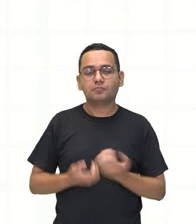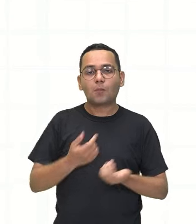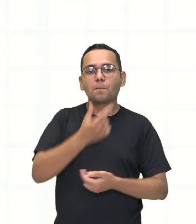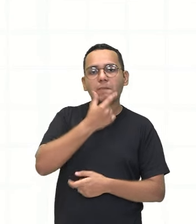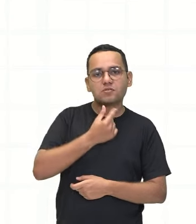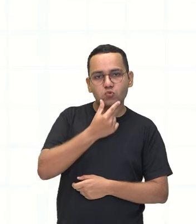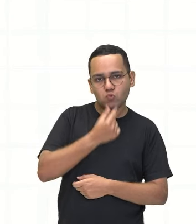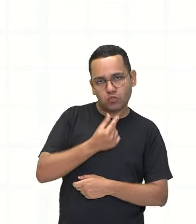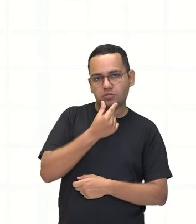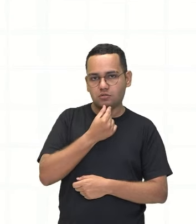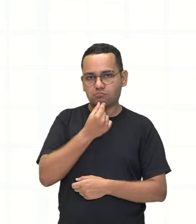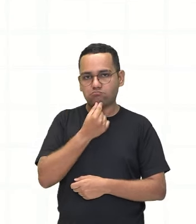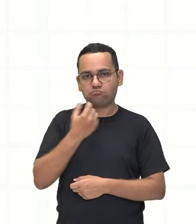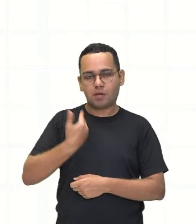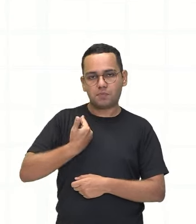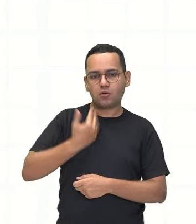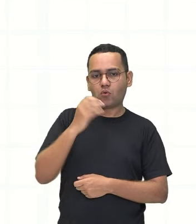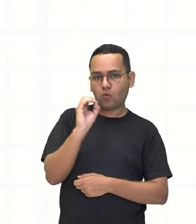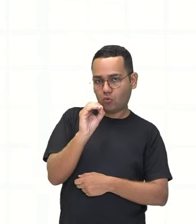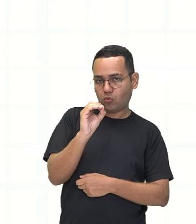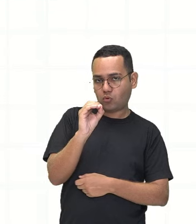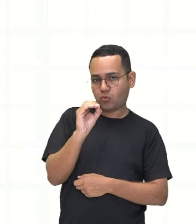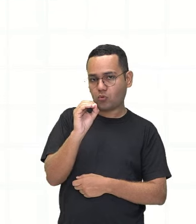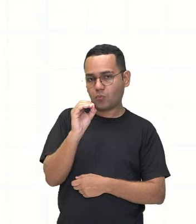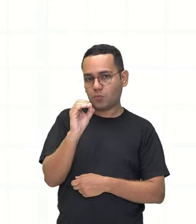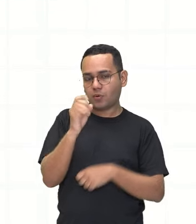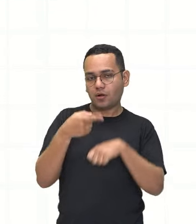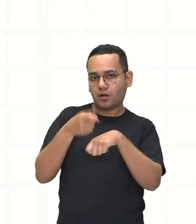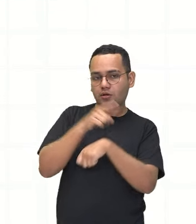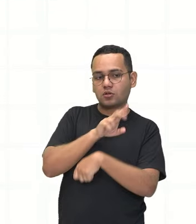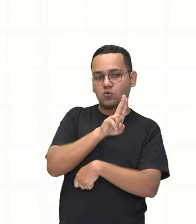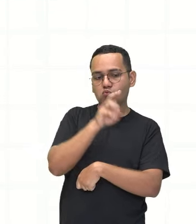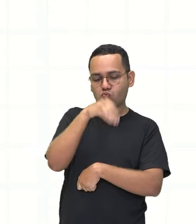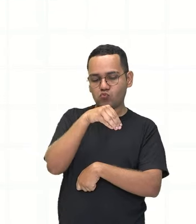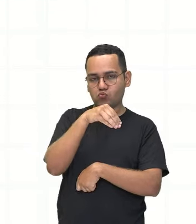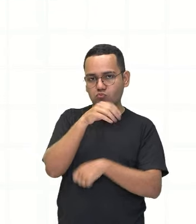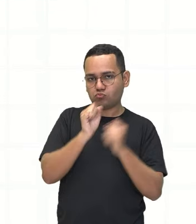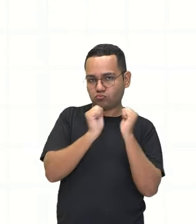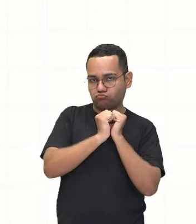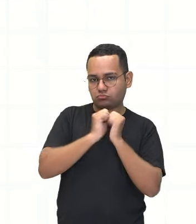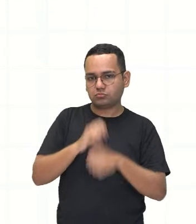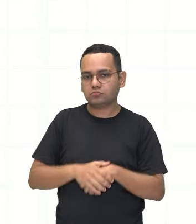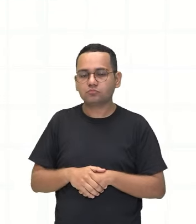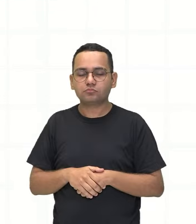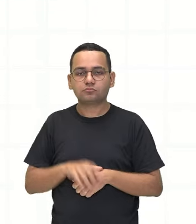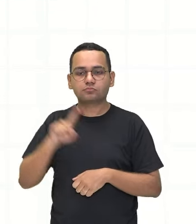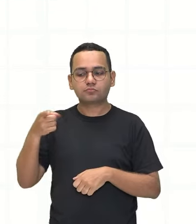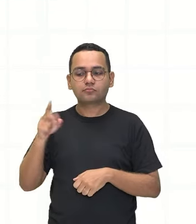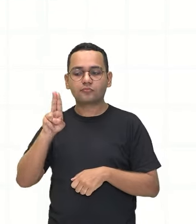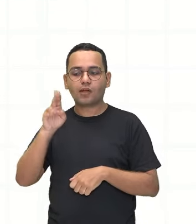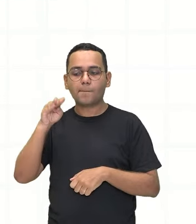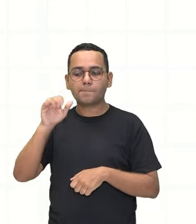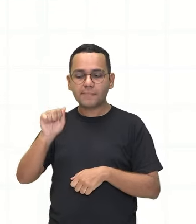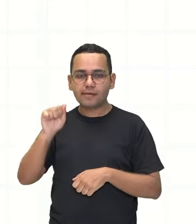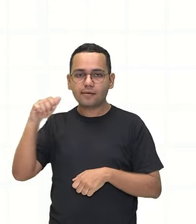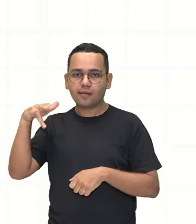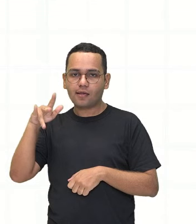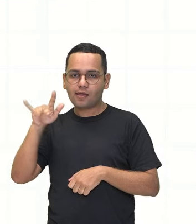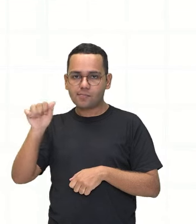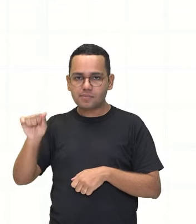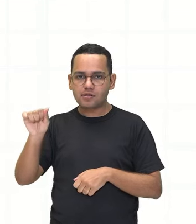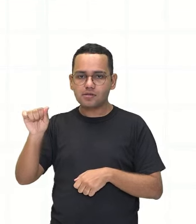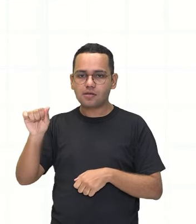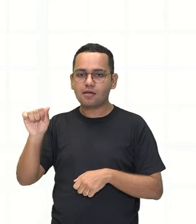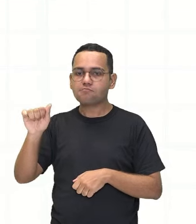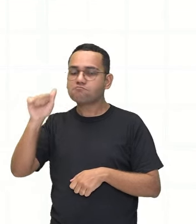é acompanhado do artigo um, no masculino. Amiga termina com A e é acompanhado do artigo